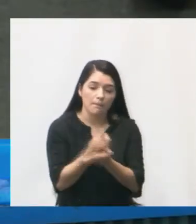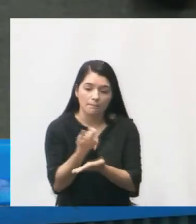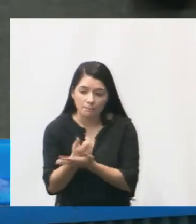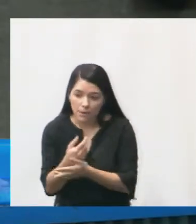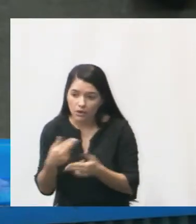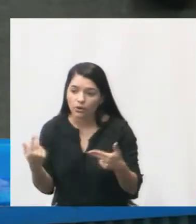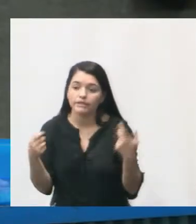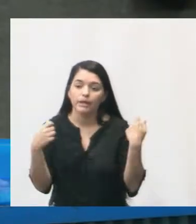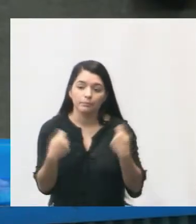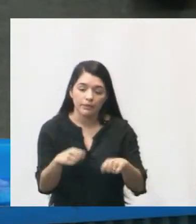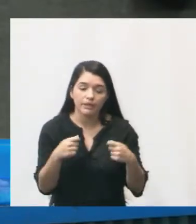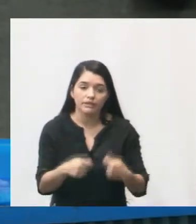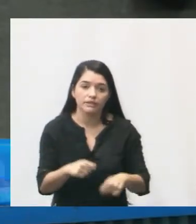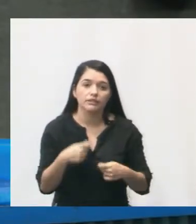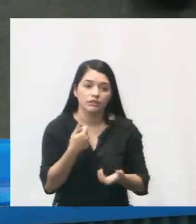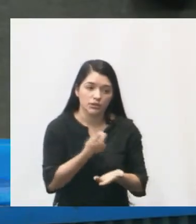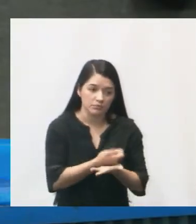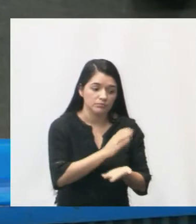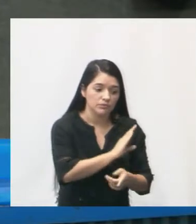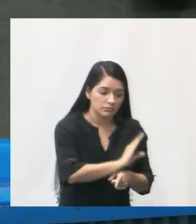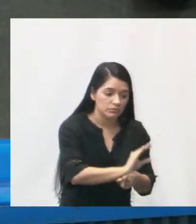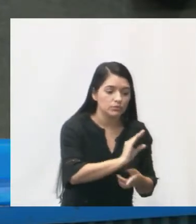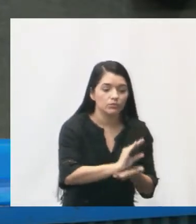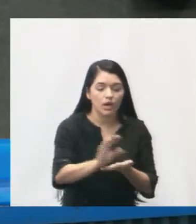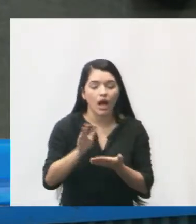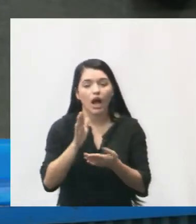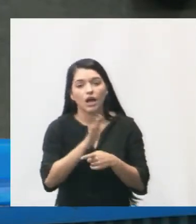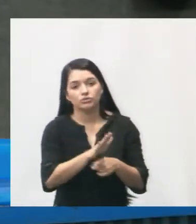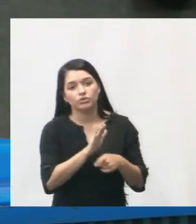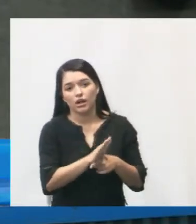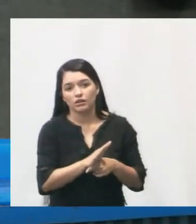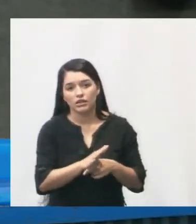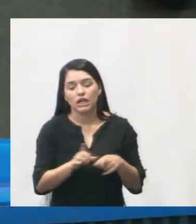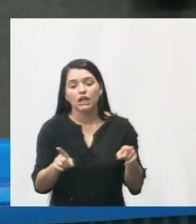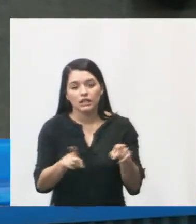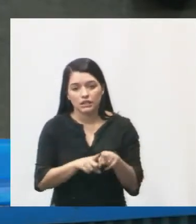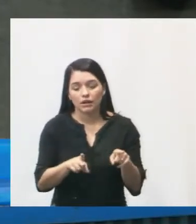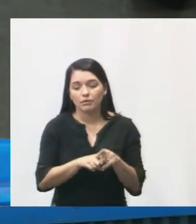áreas. Vem agora um passo importante também sobre o BID.